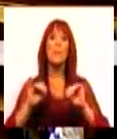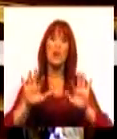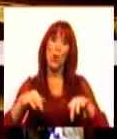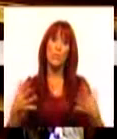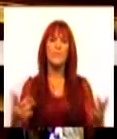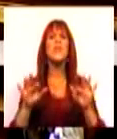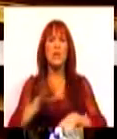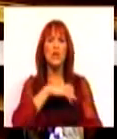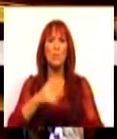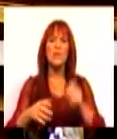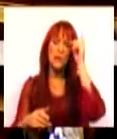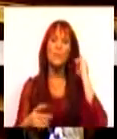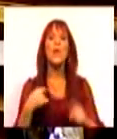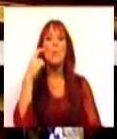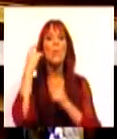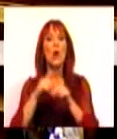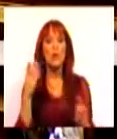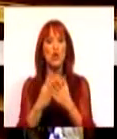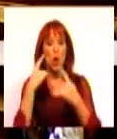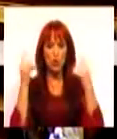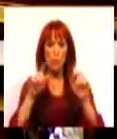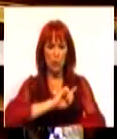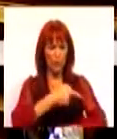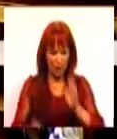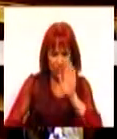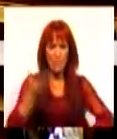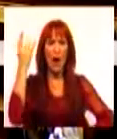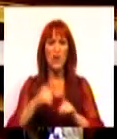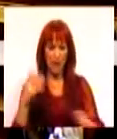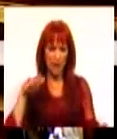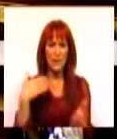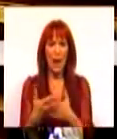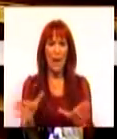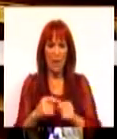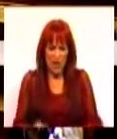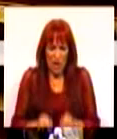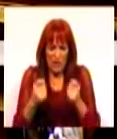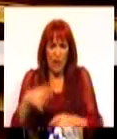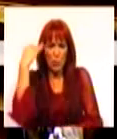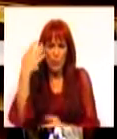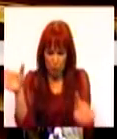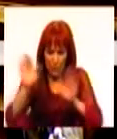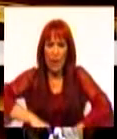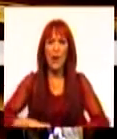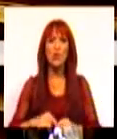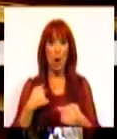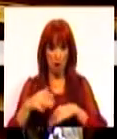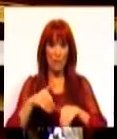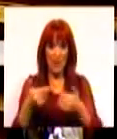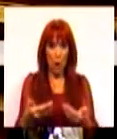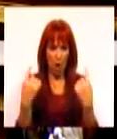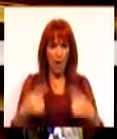concluir. Termino, Sr. Presidente. Procuramos uma escola pública mais forte, que implica mais investimento nos professores, que é o que estamos a